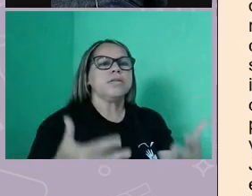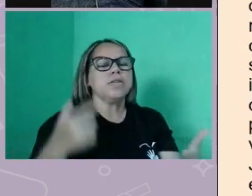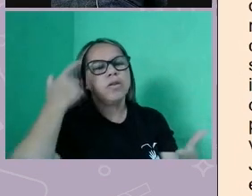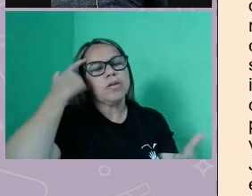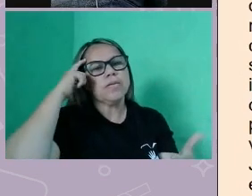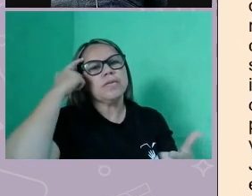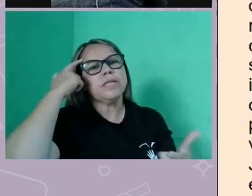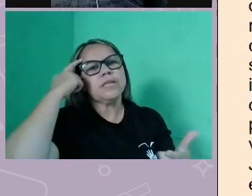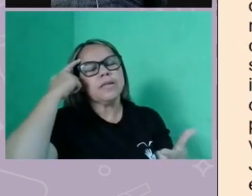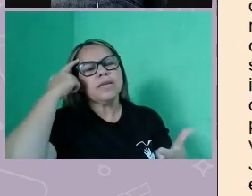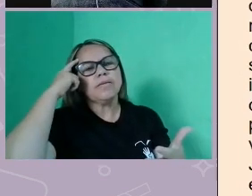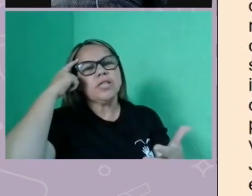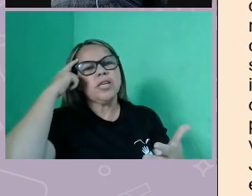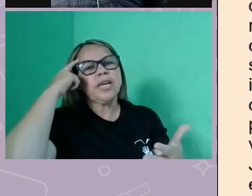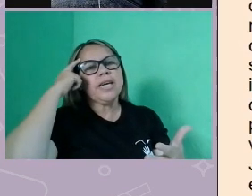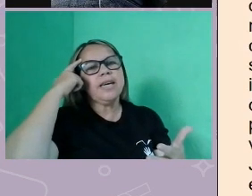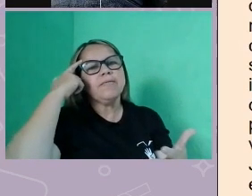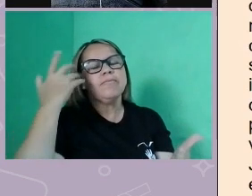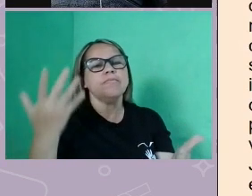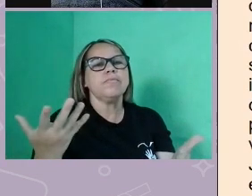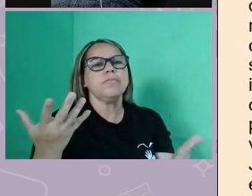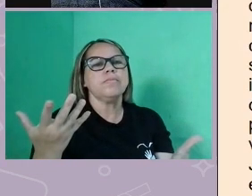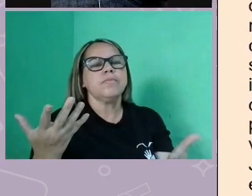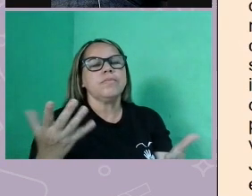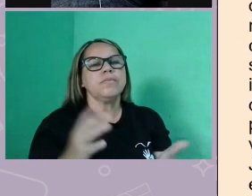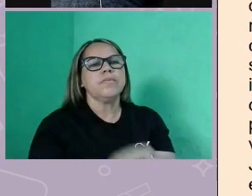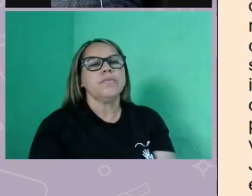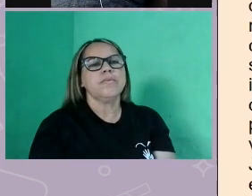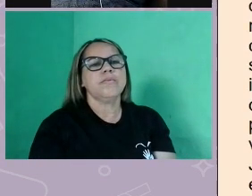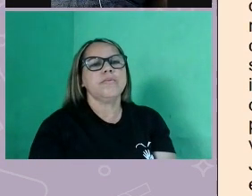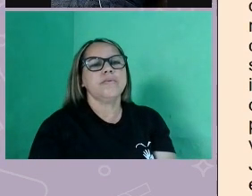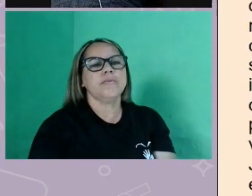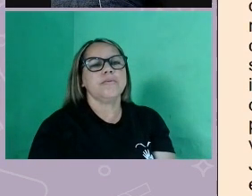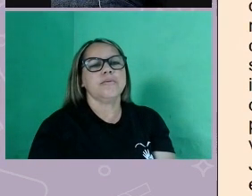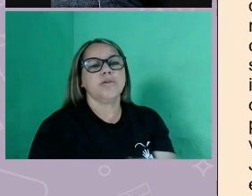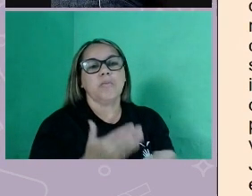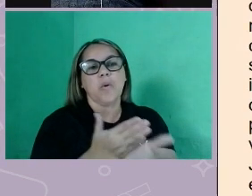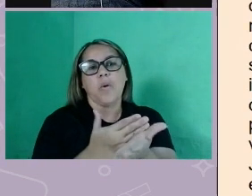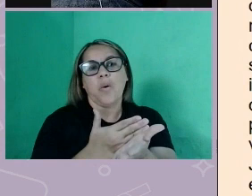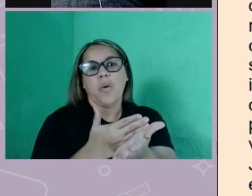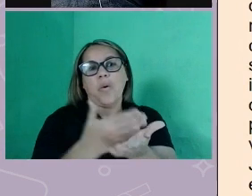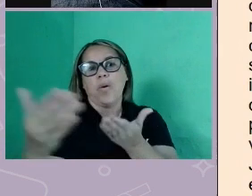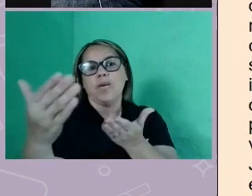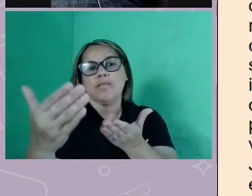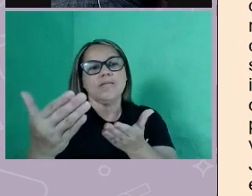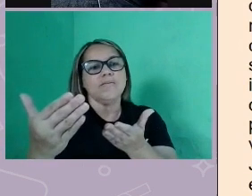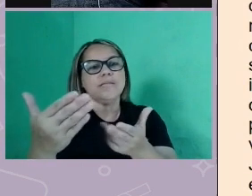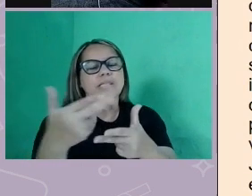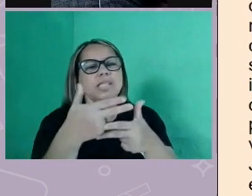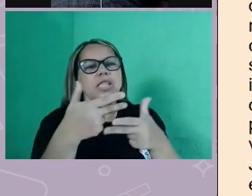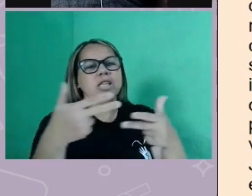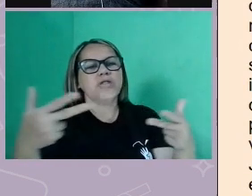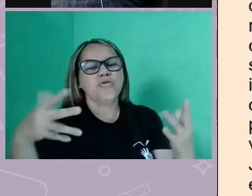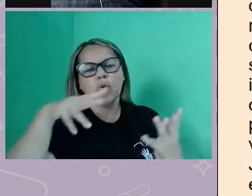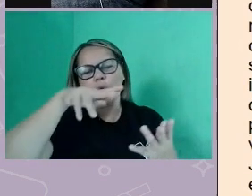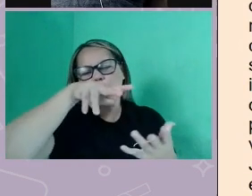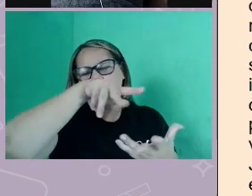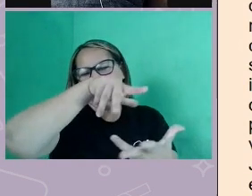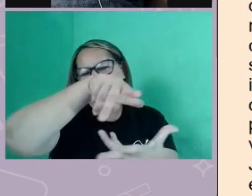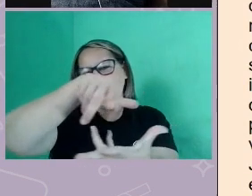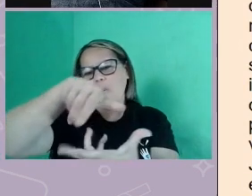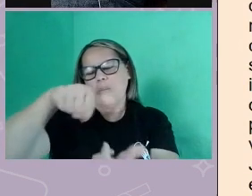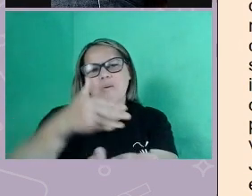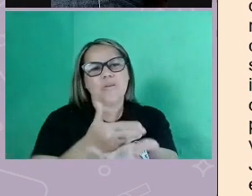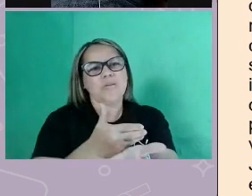racional sobre a origem das coisas a origem do mundo a origem dos